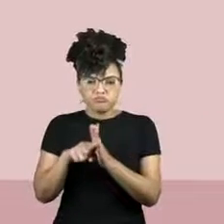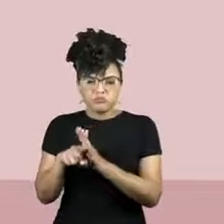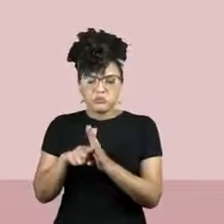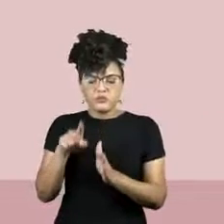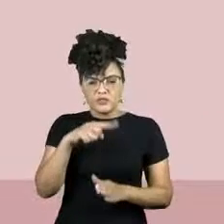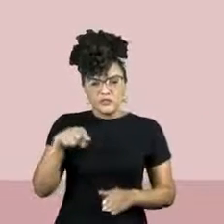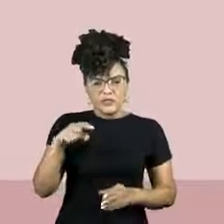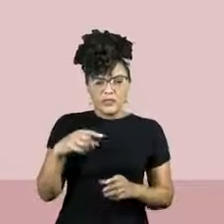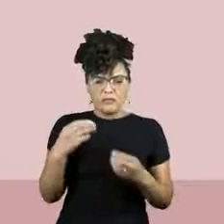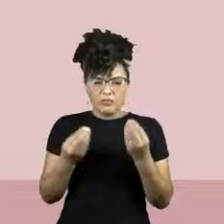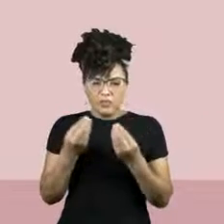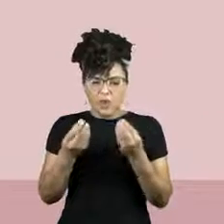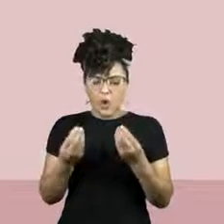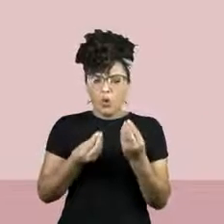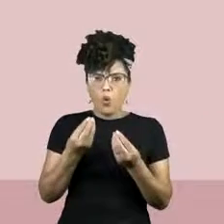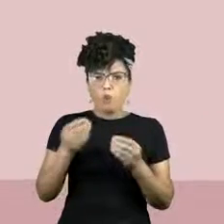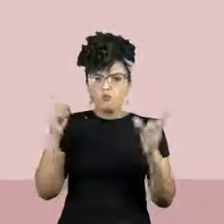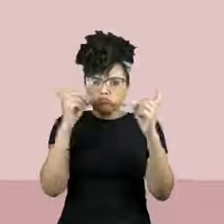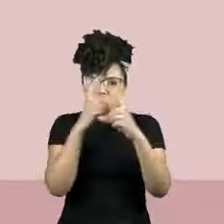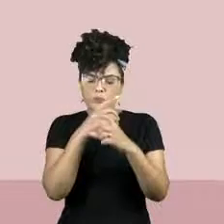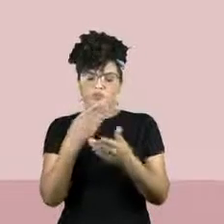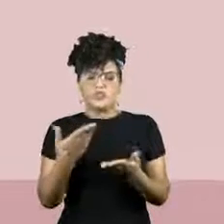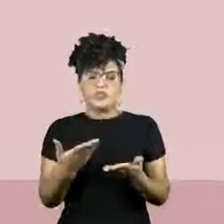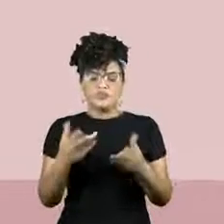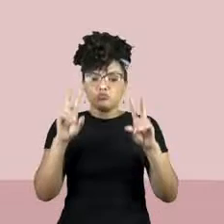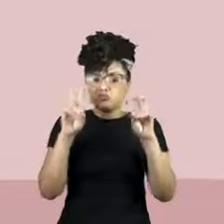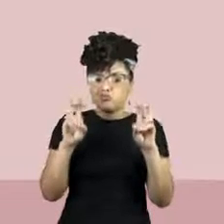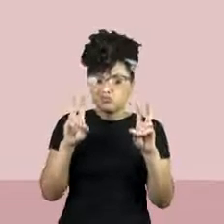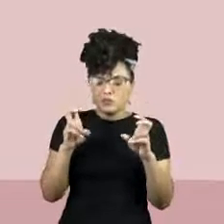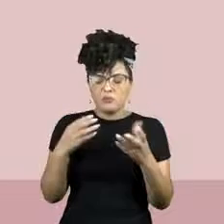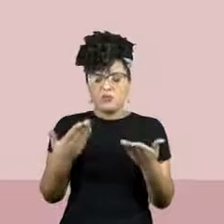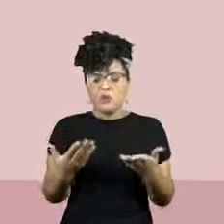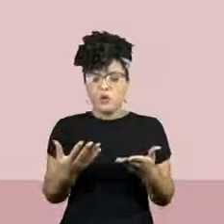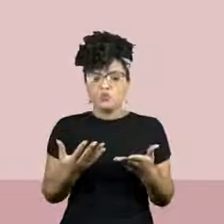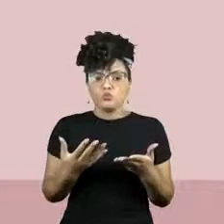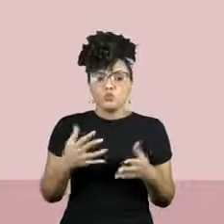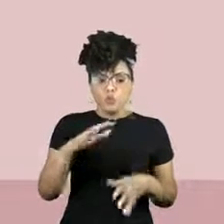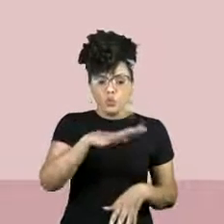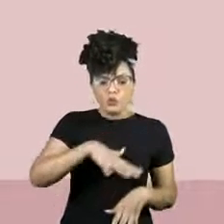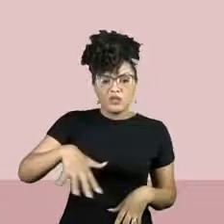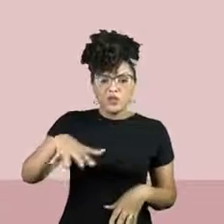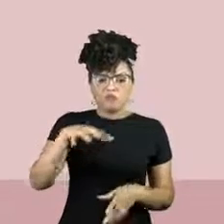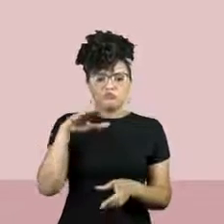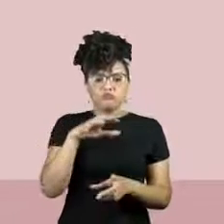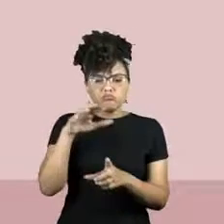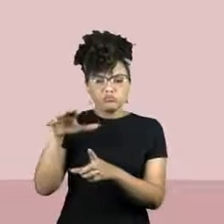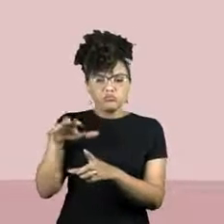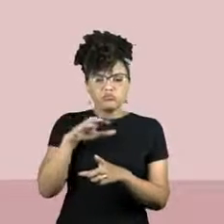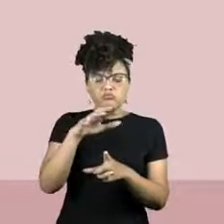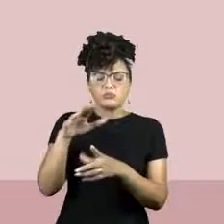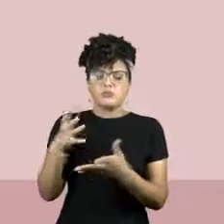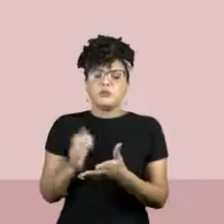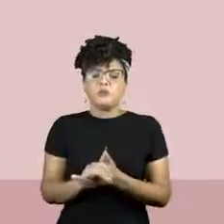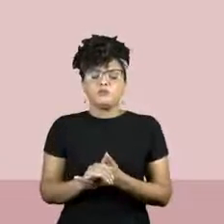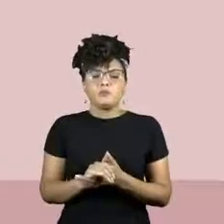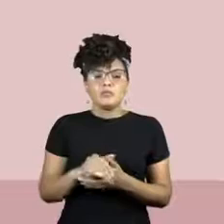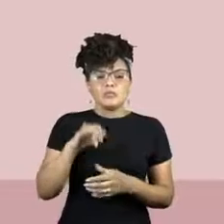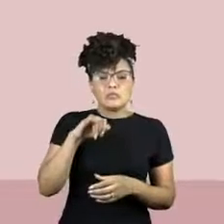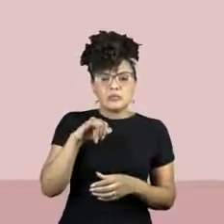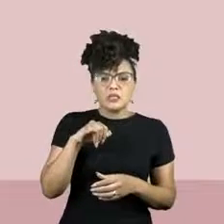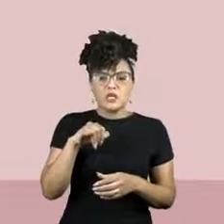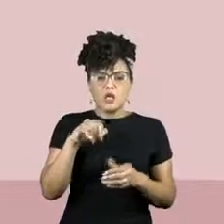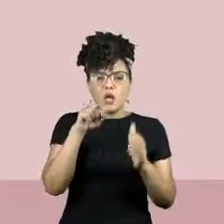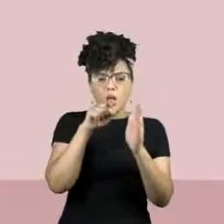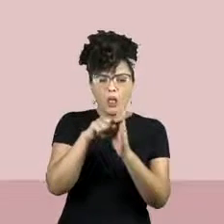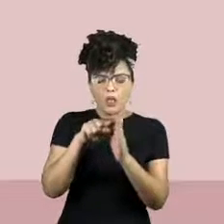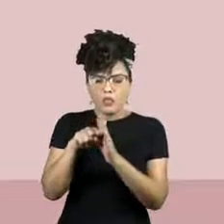falei que o perfil geológico ele acaba influenciando no comportamento do terreno. Né? Então, se eu pegar aqui cada